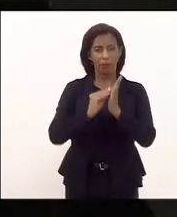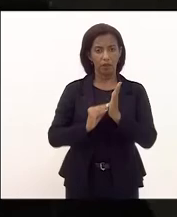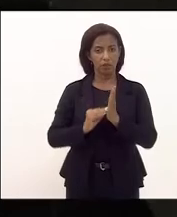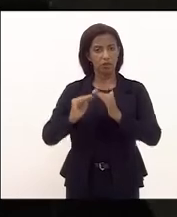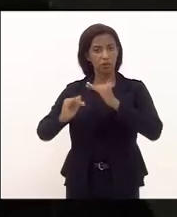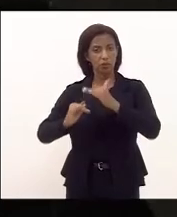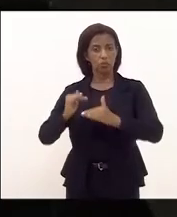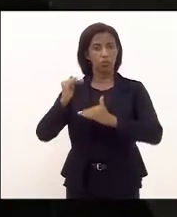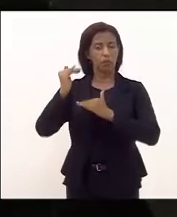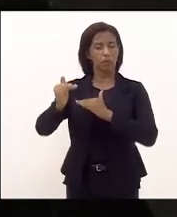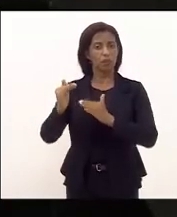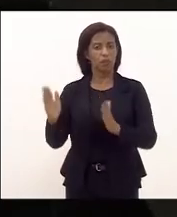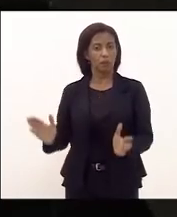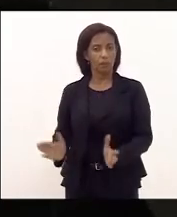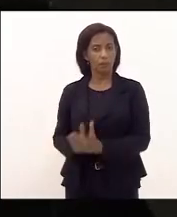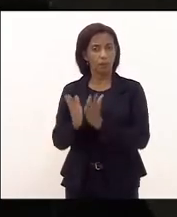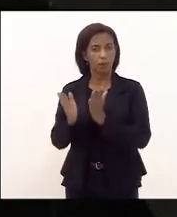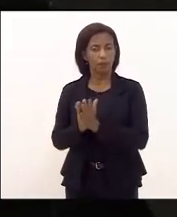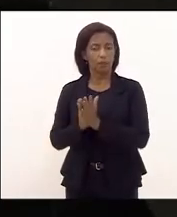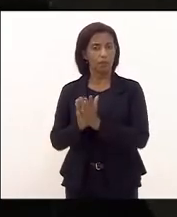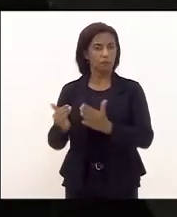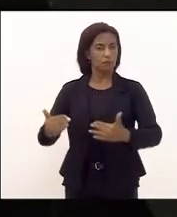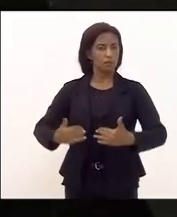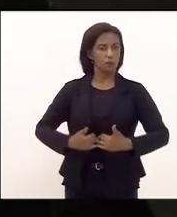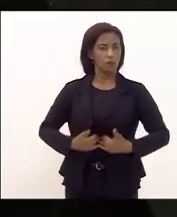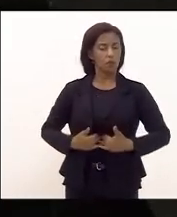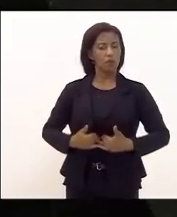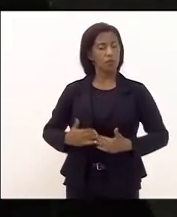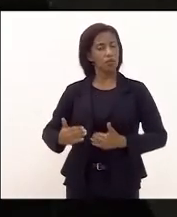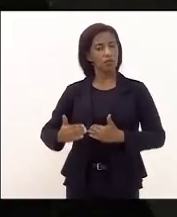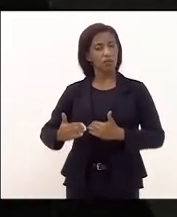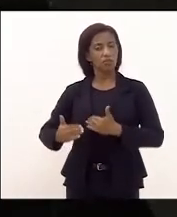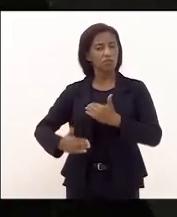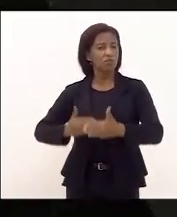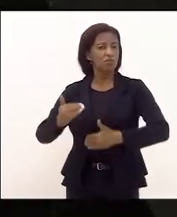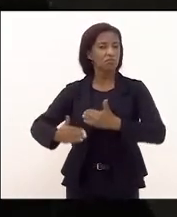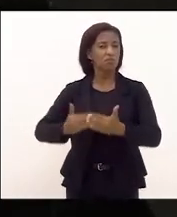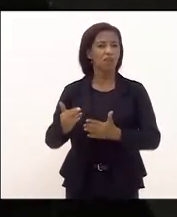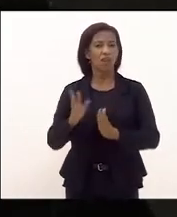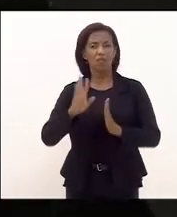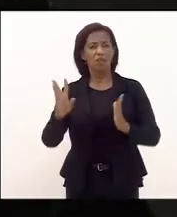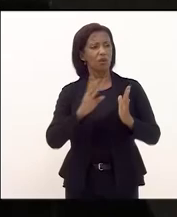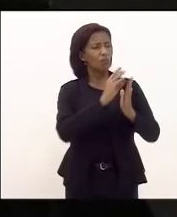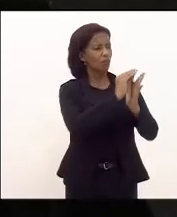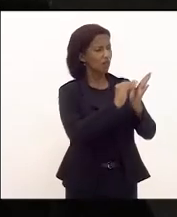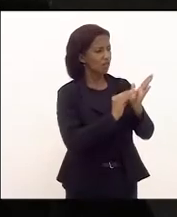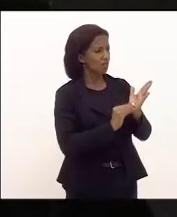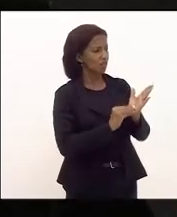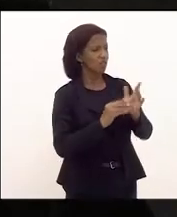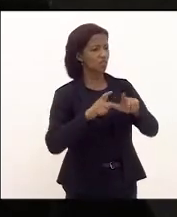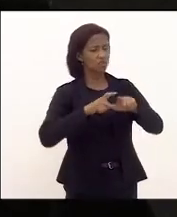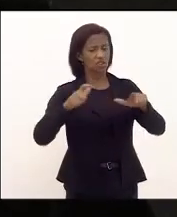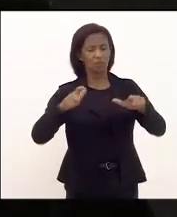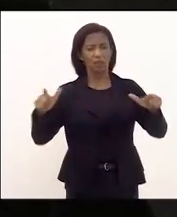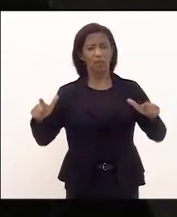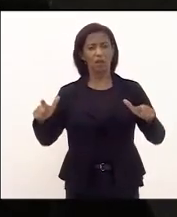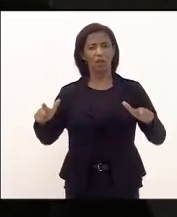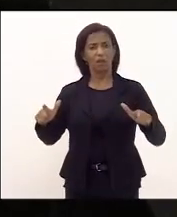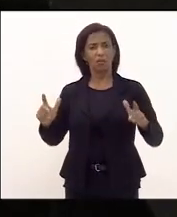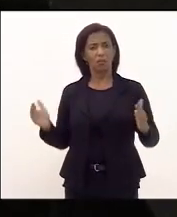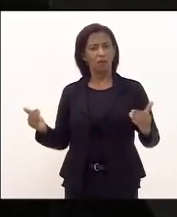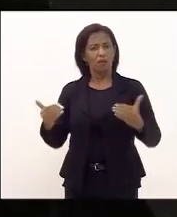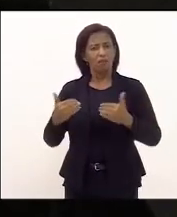superação da pobreza e da miséria e uma agenda de desenvolvimento. Não uma agenda de ampliação da depressão